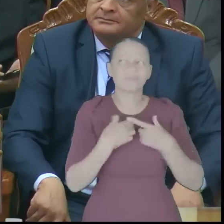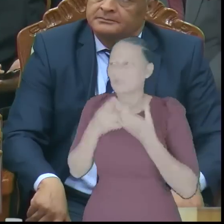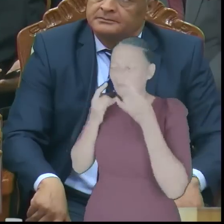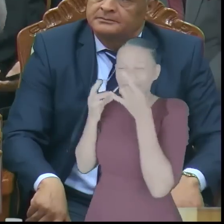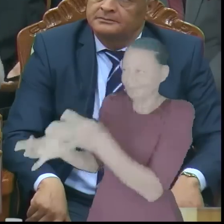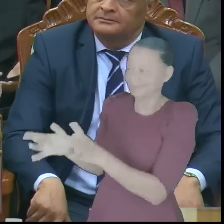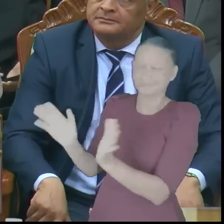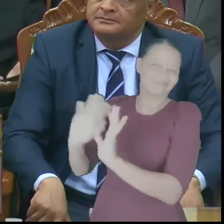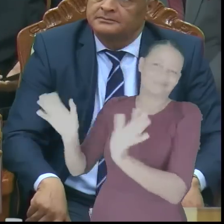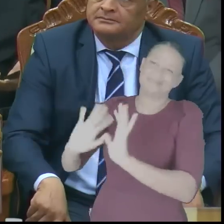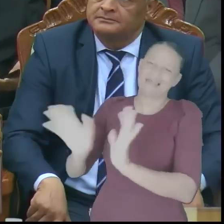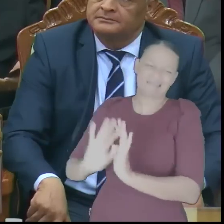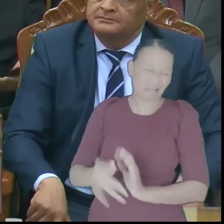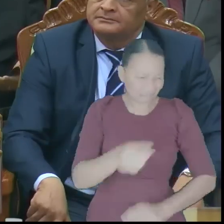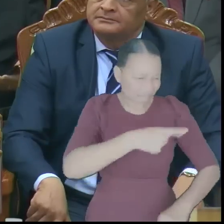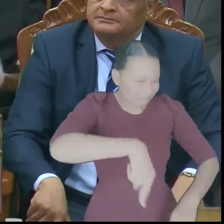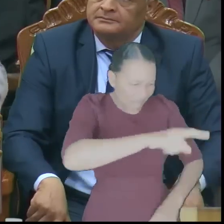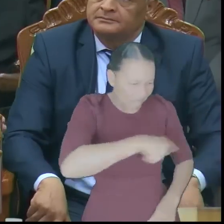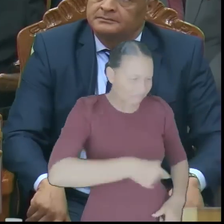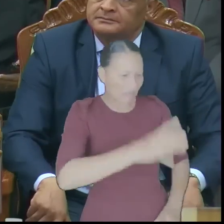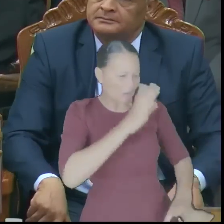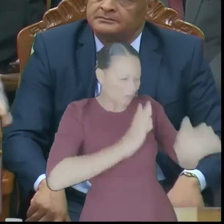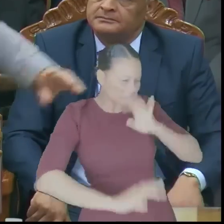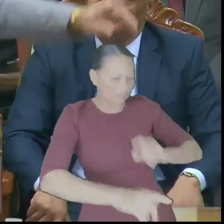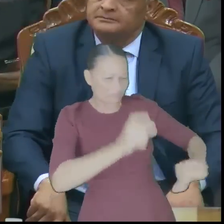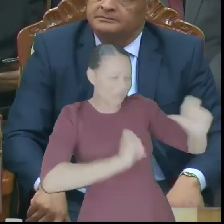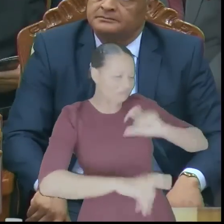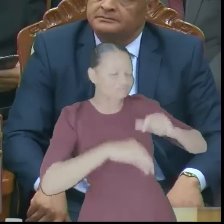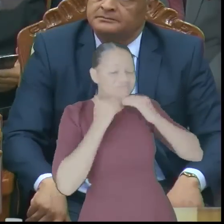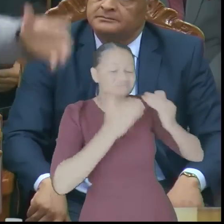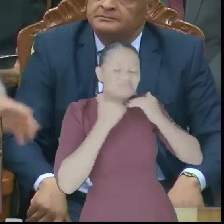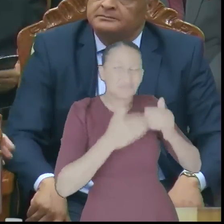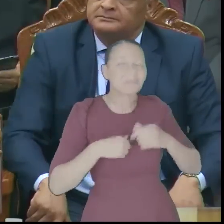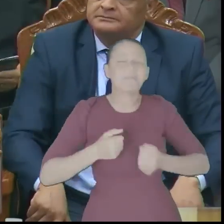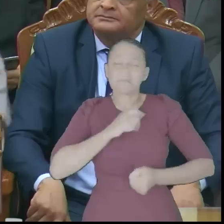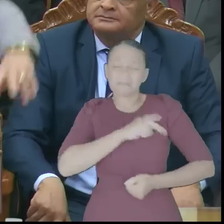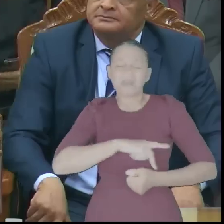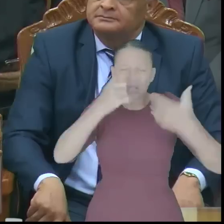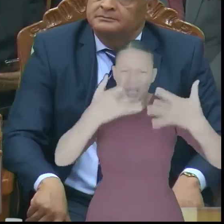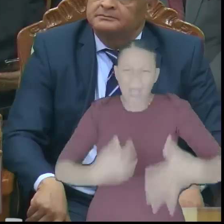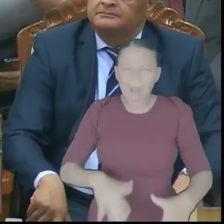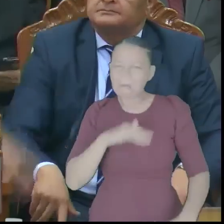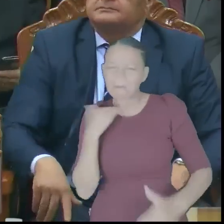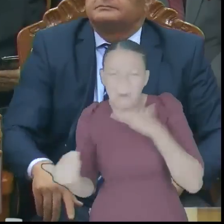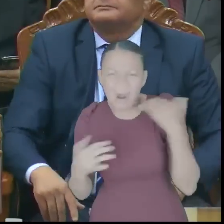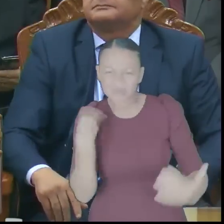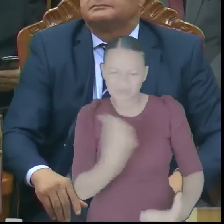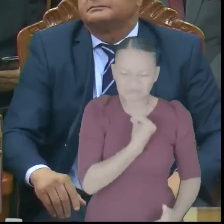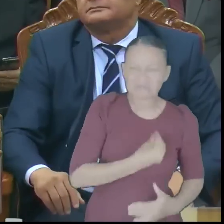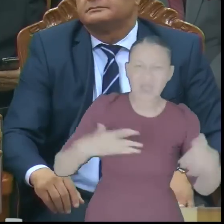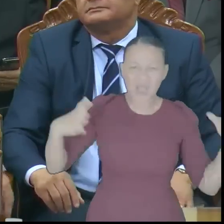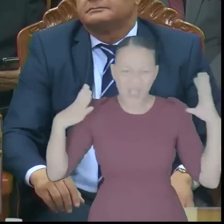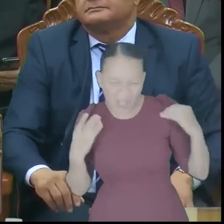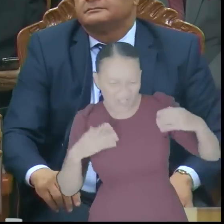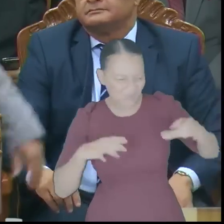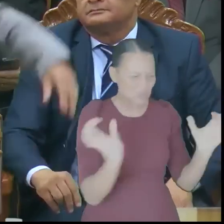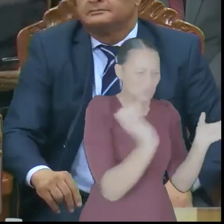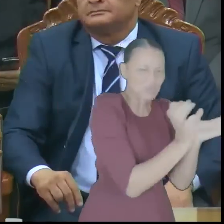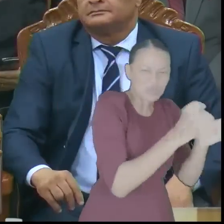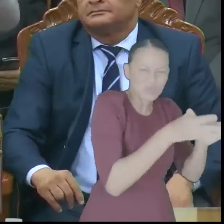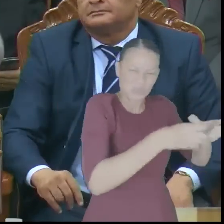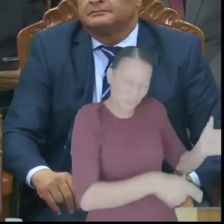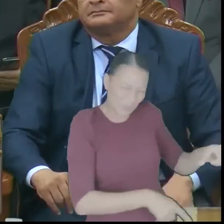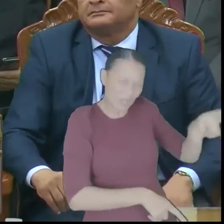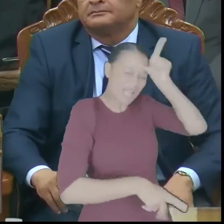que me façam aqui é maior. Por isso que Paulo disse, nem a morte, nem a vida, nem os anjos, nem as potestades, nem a altura,